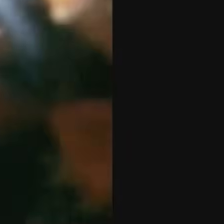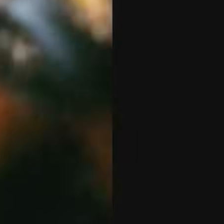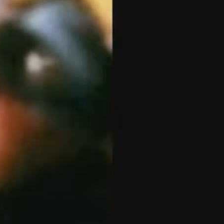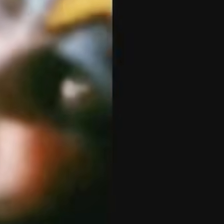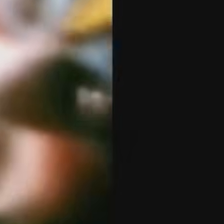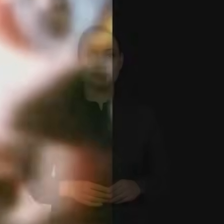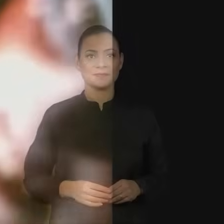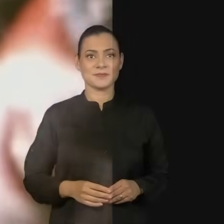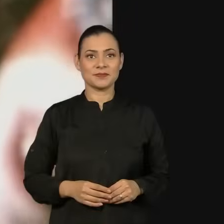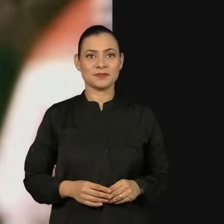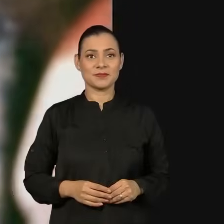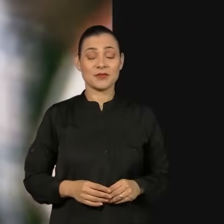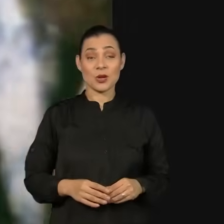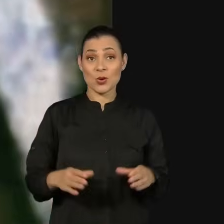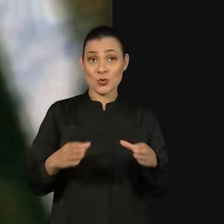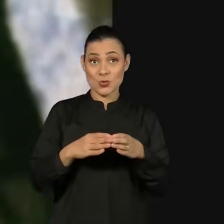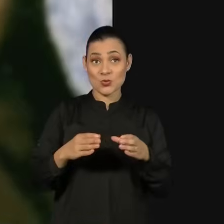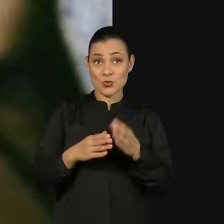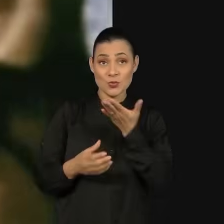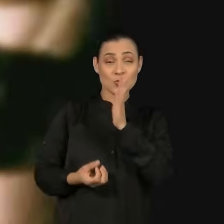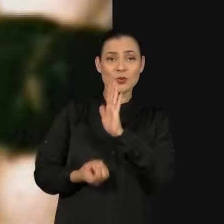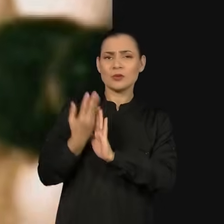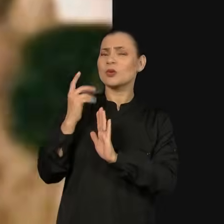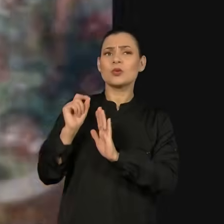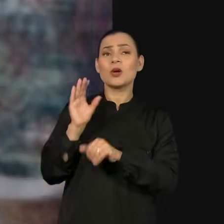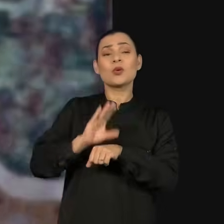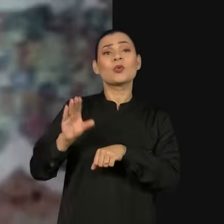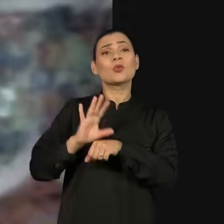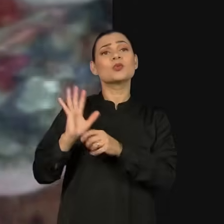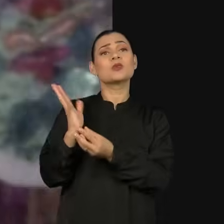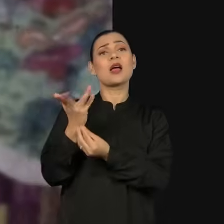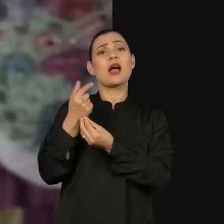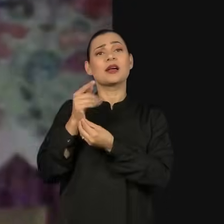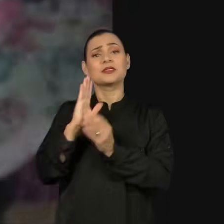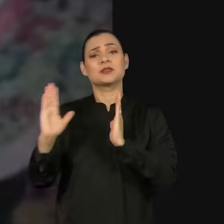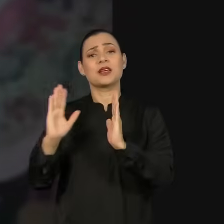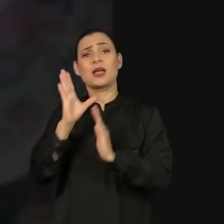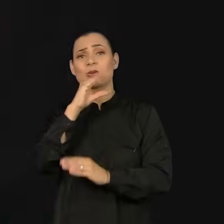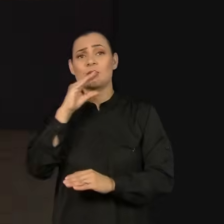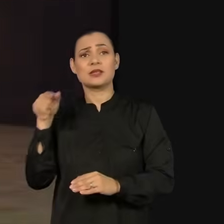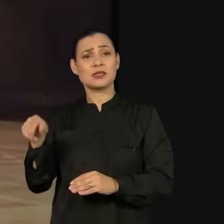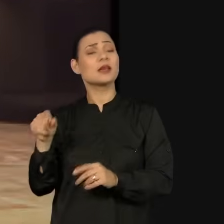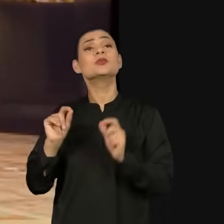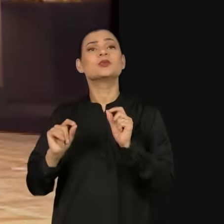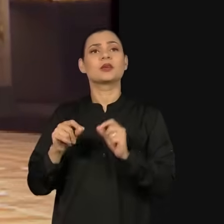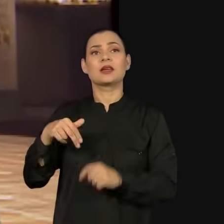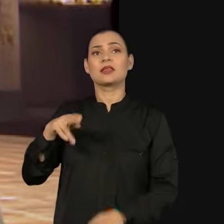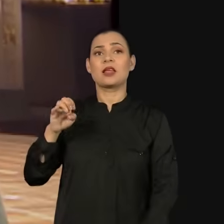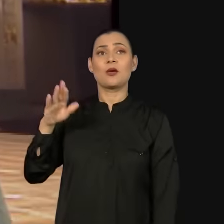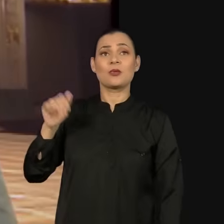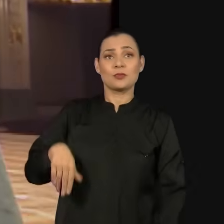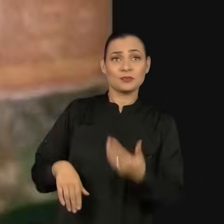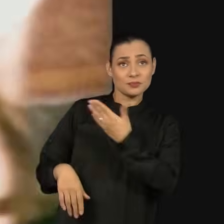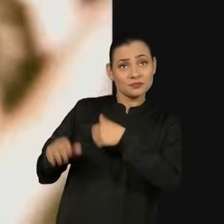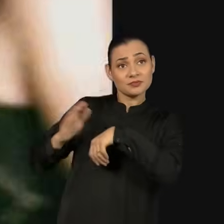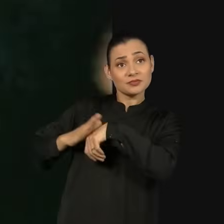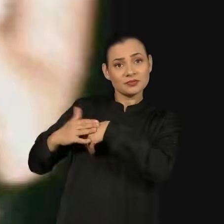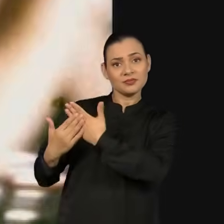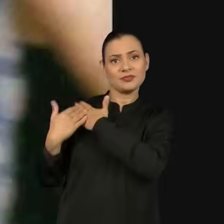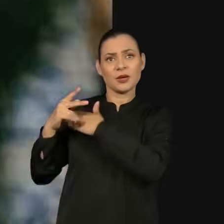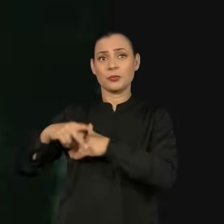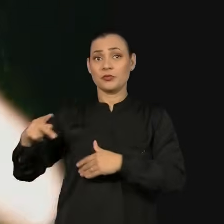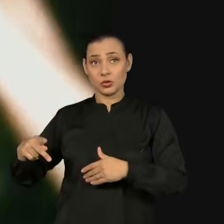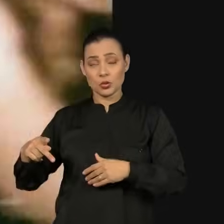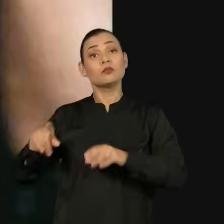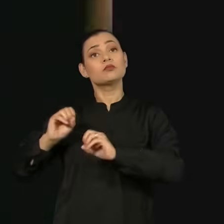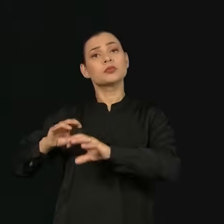O grupo Pod Minoga teve origem em um curso de artes para adolescentes ministrado por Naum Alves de Souza e se tornou